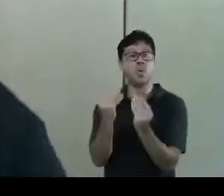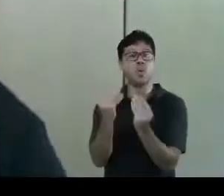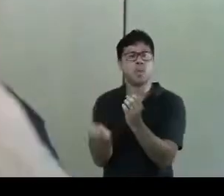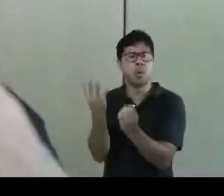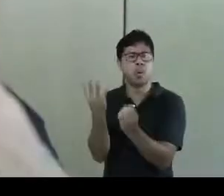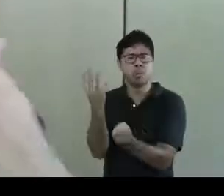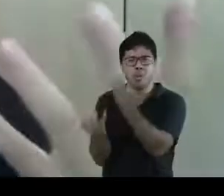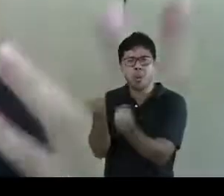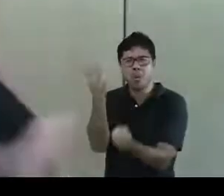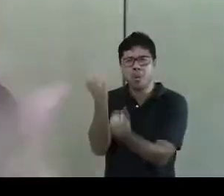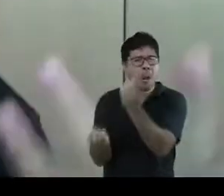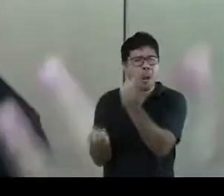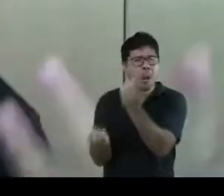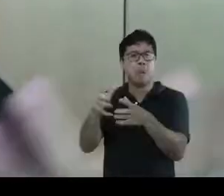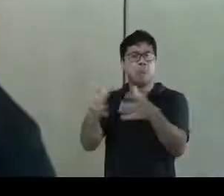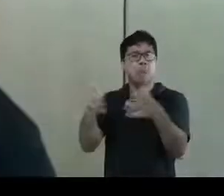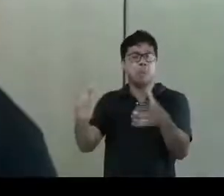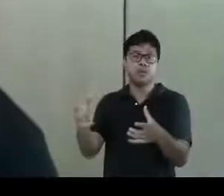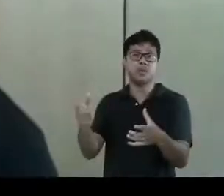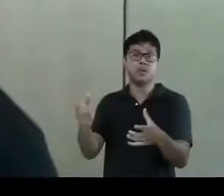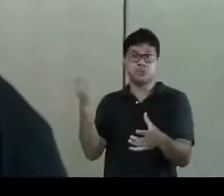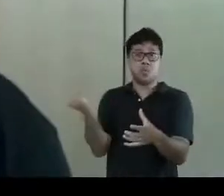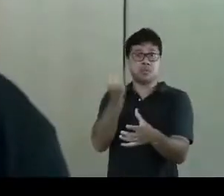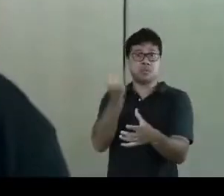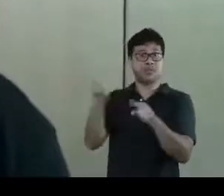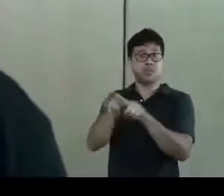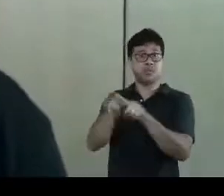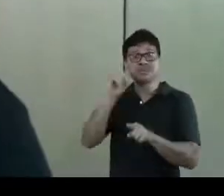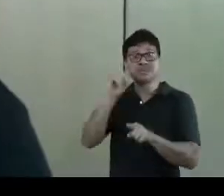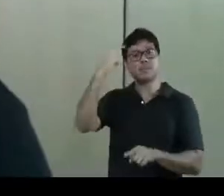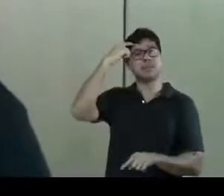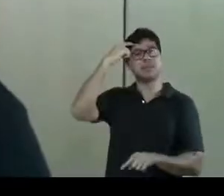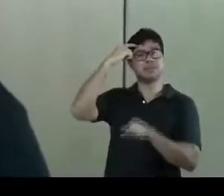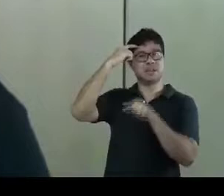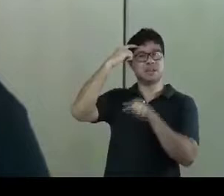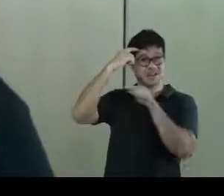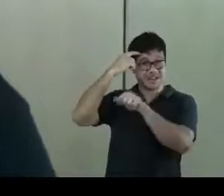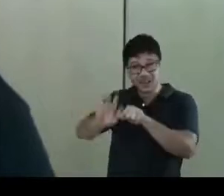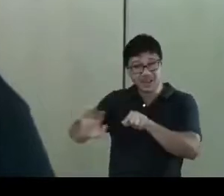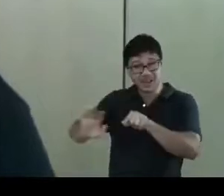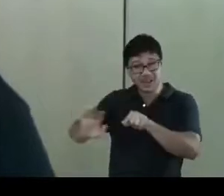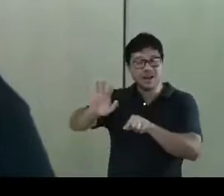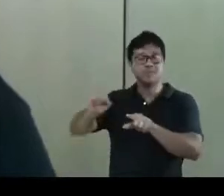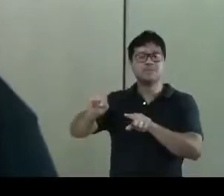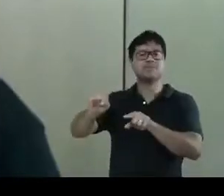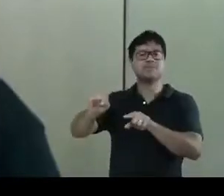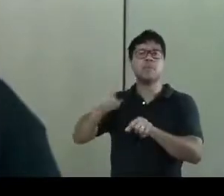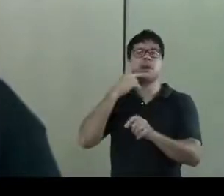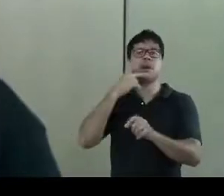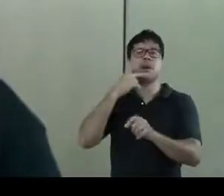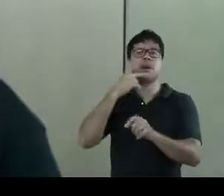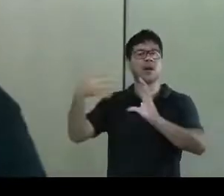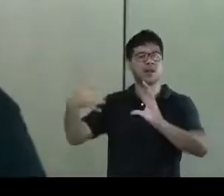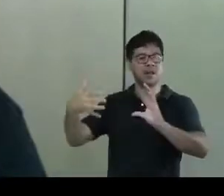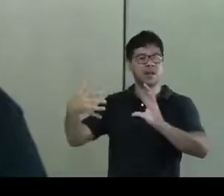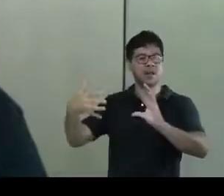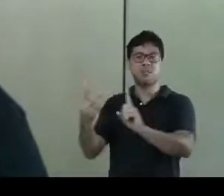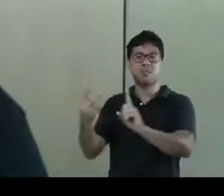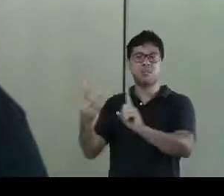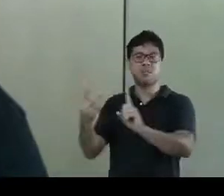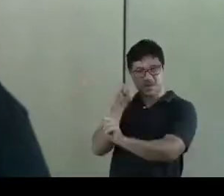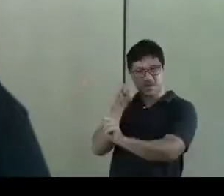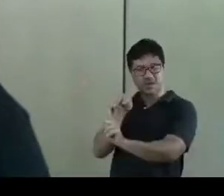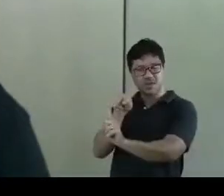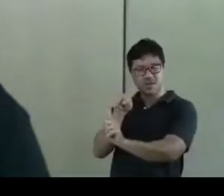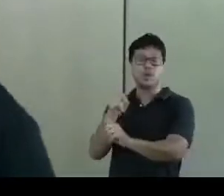assim, e tão grande e rica, né, se a lógica da difusão digital tem como uma característica, uma perspectiva